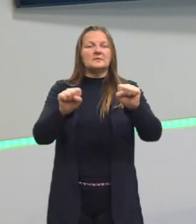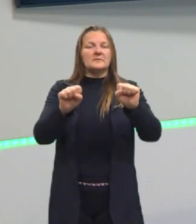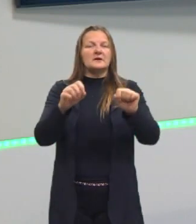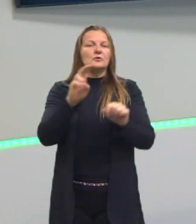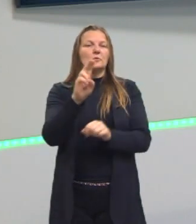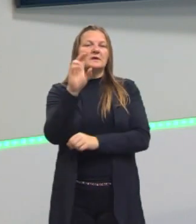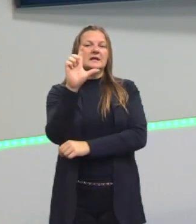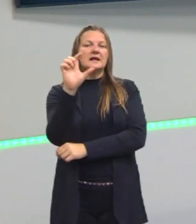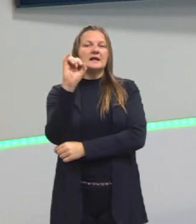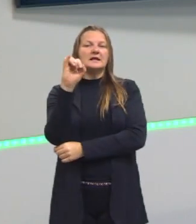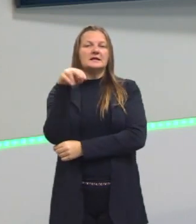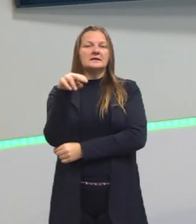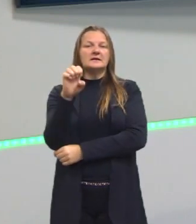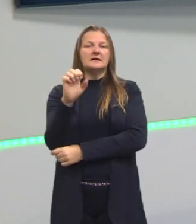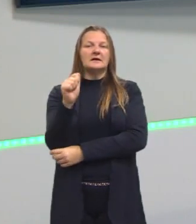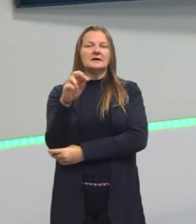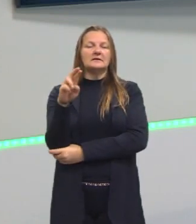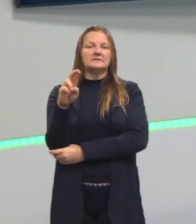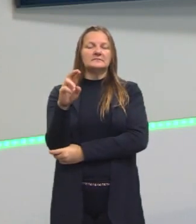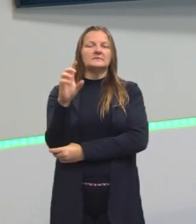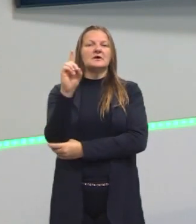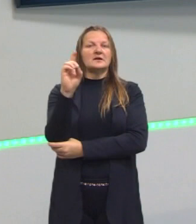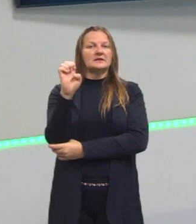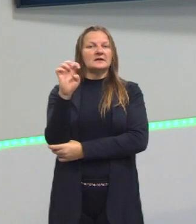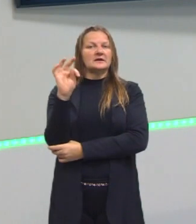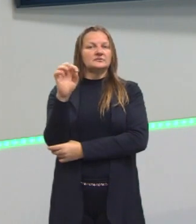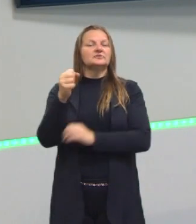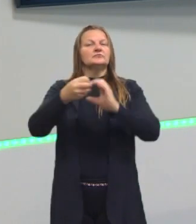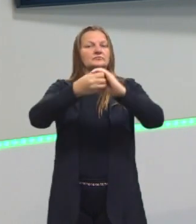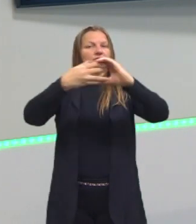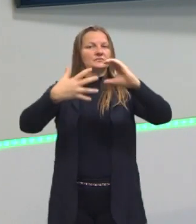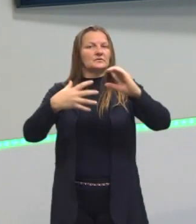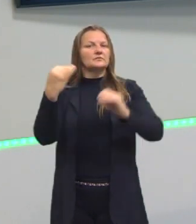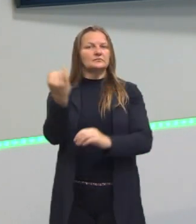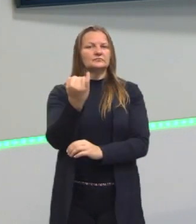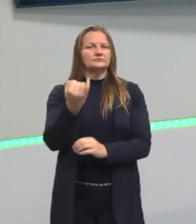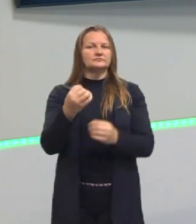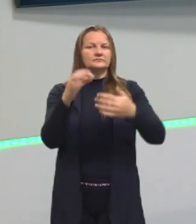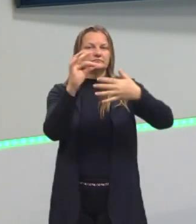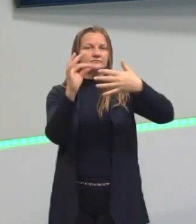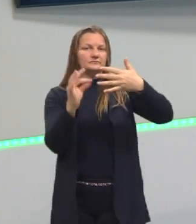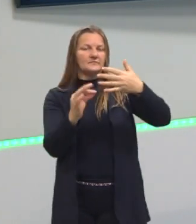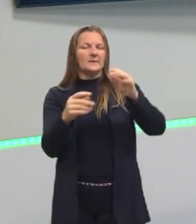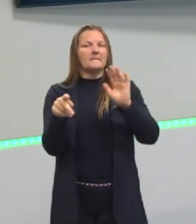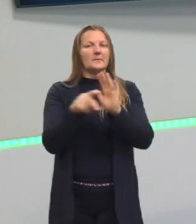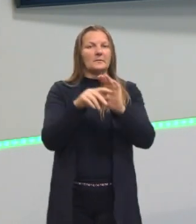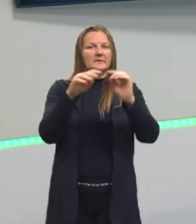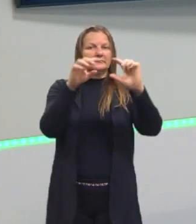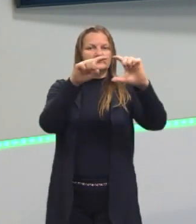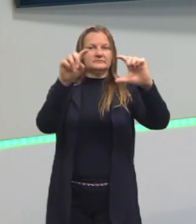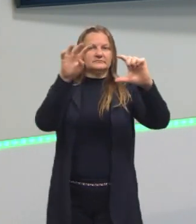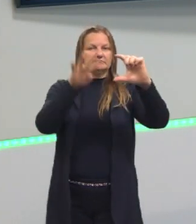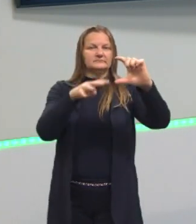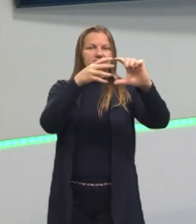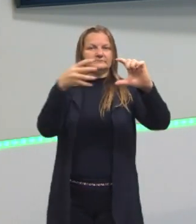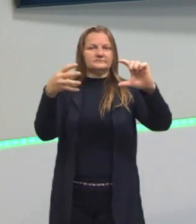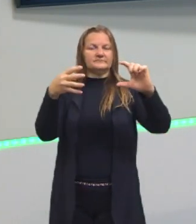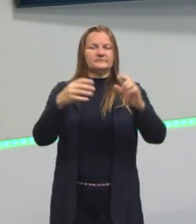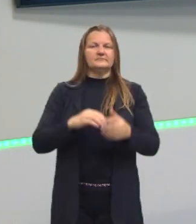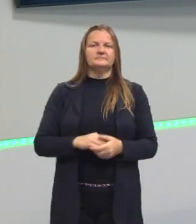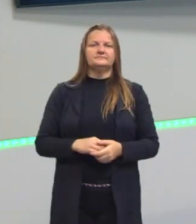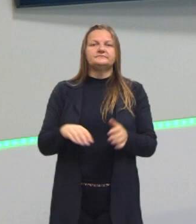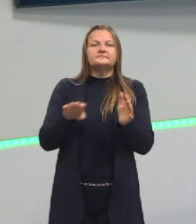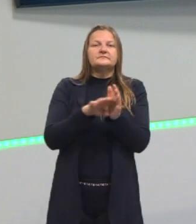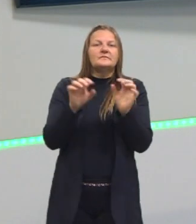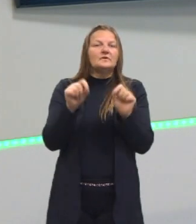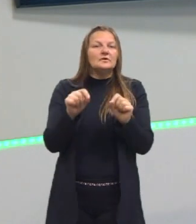E esse valor do determinante, ele define algumas características importantes sobre a nossa matriz. Aqui, até esse momento,